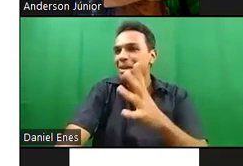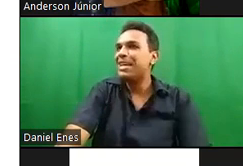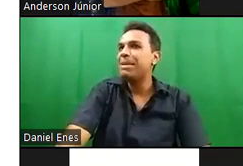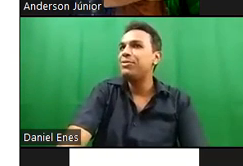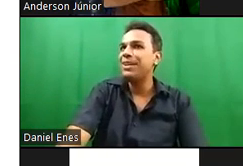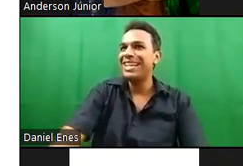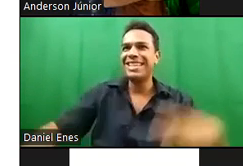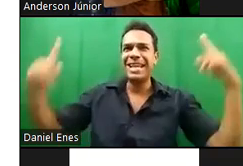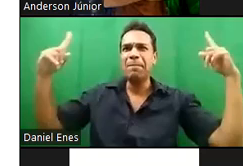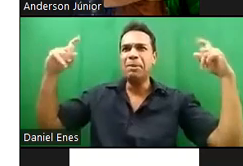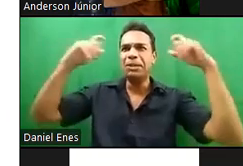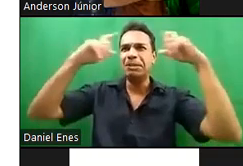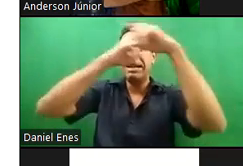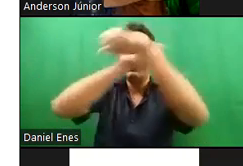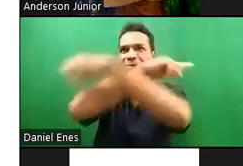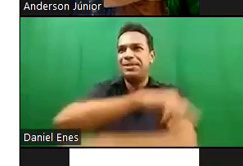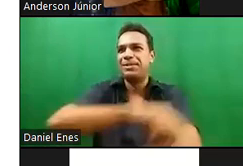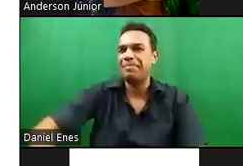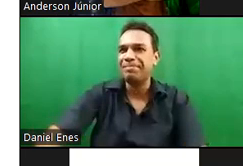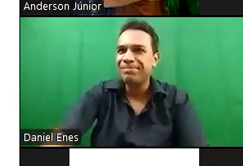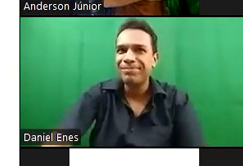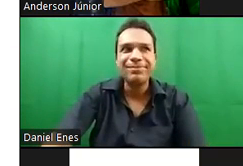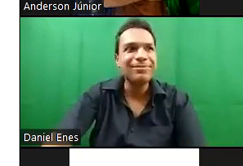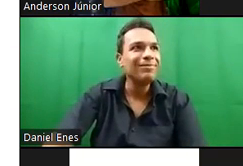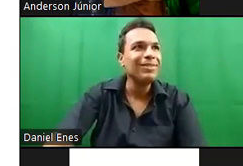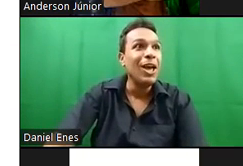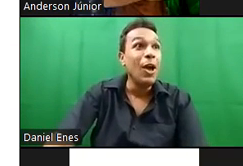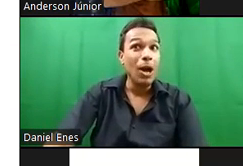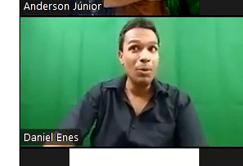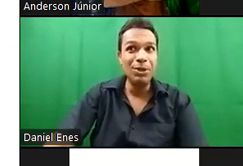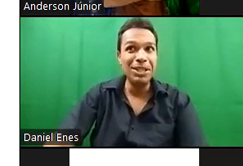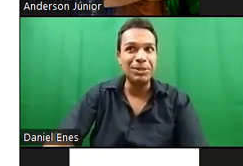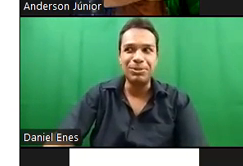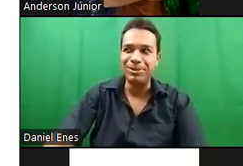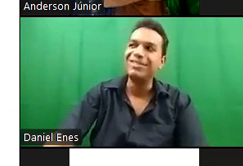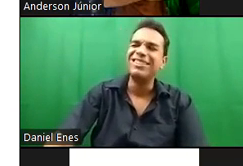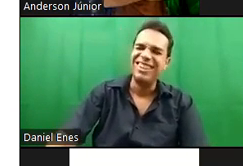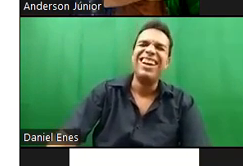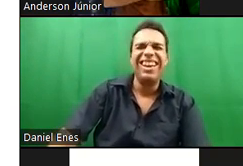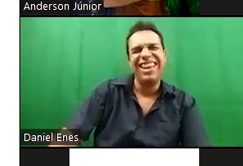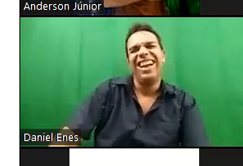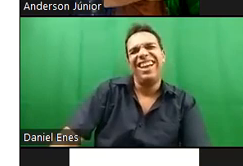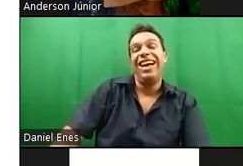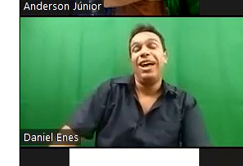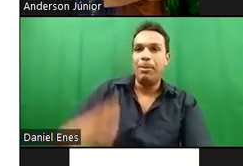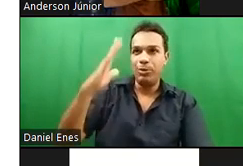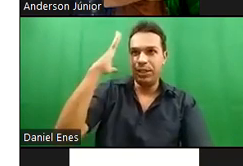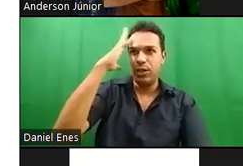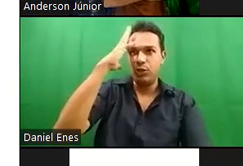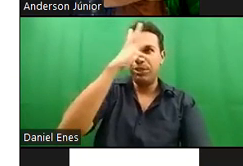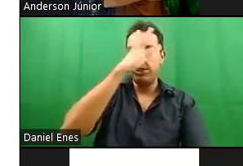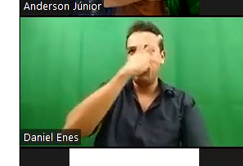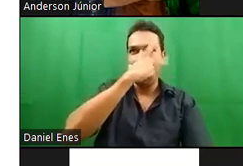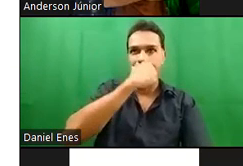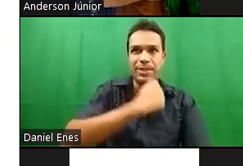Vou perceber a diferença. Isso aqui é muito mais difícil. Olha o bonito. Ó, bonito, sinal